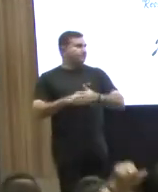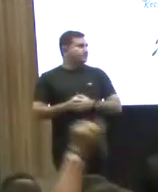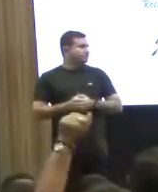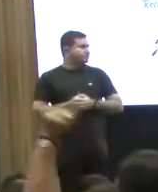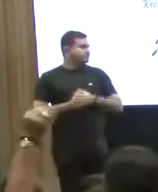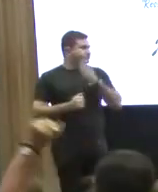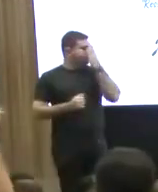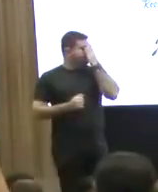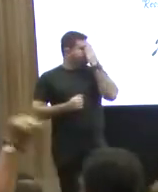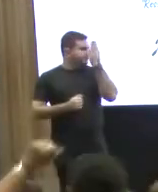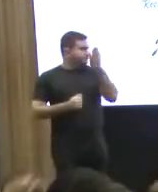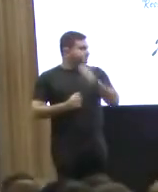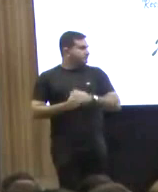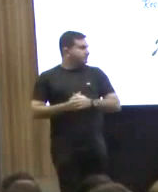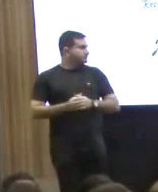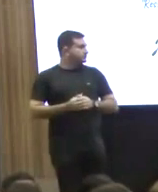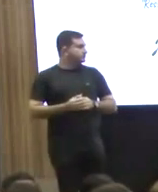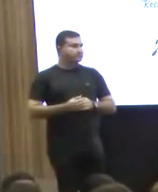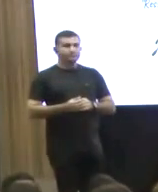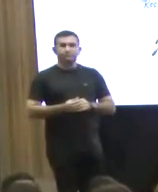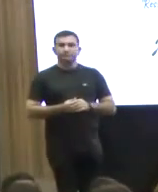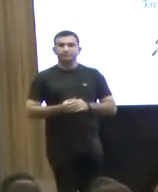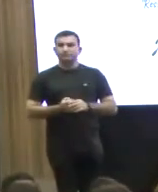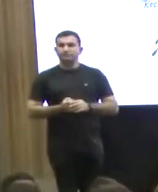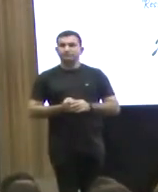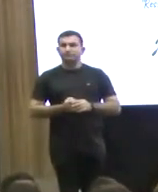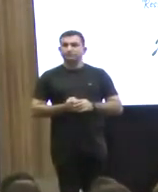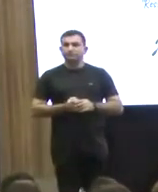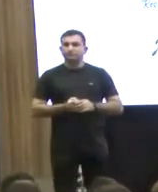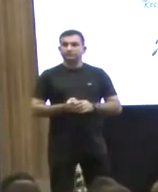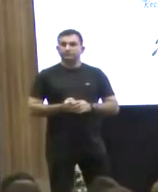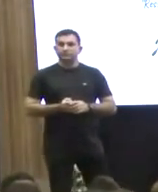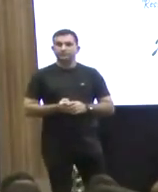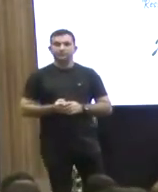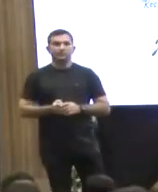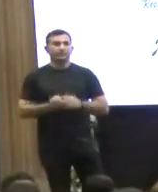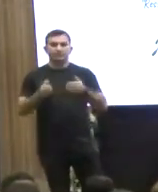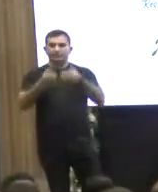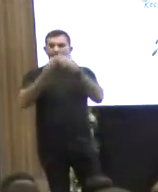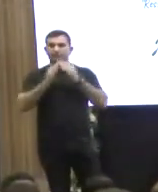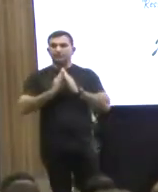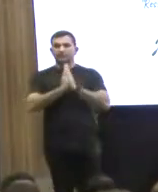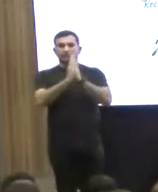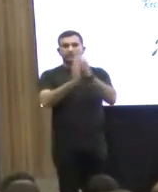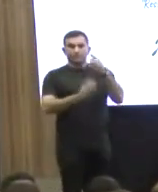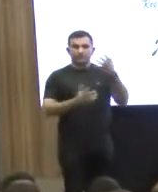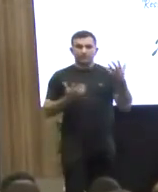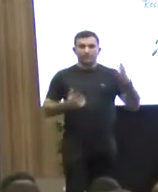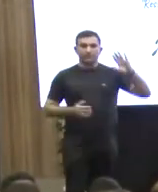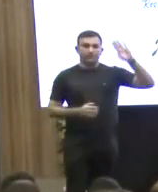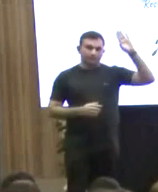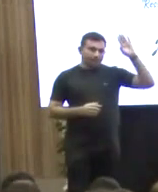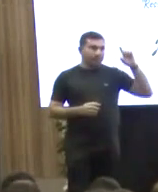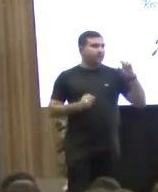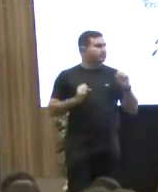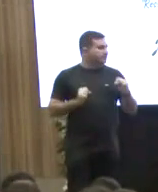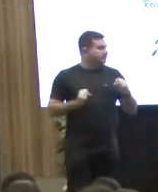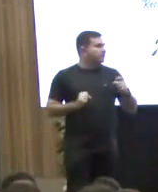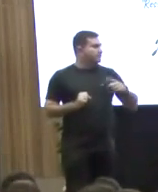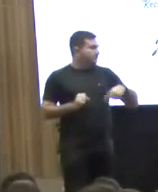tem uma colega lá atrás. Eu vou pedir para quem quiser se inscrever, por favor, faça agora. A gente vai fazer mais